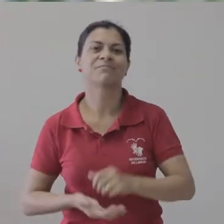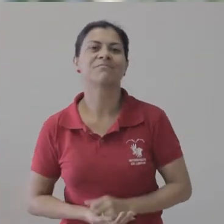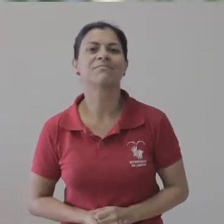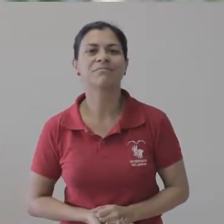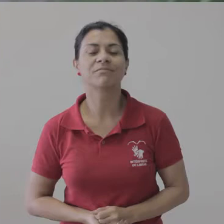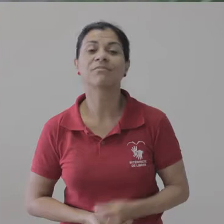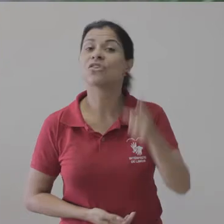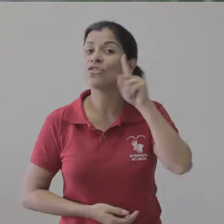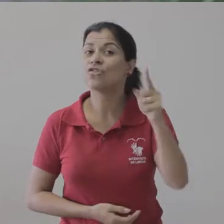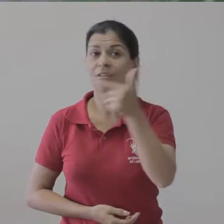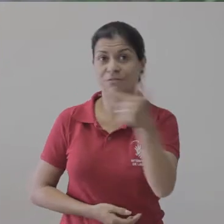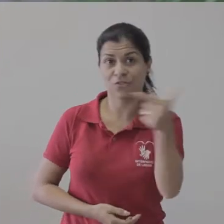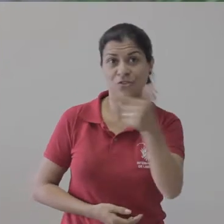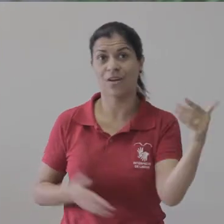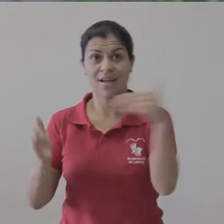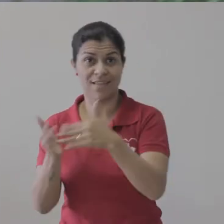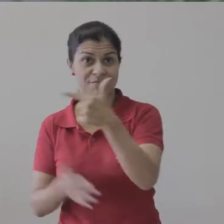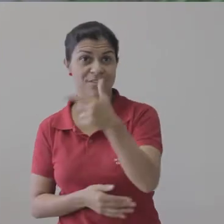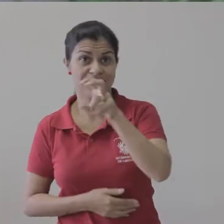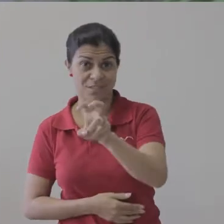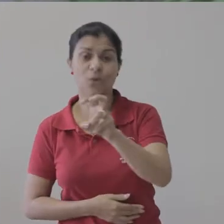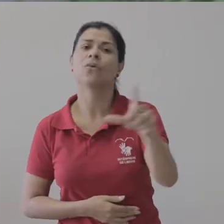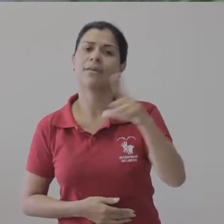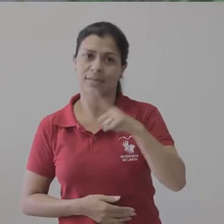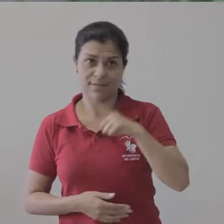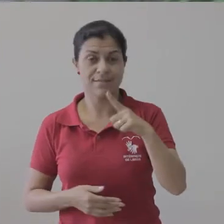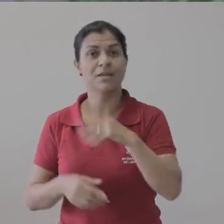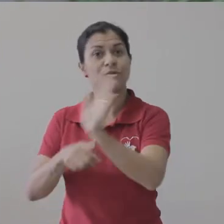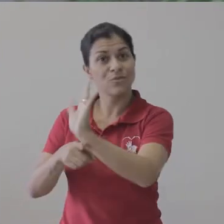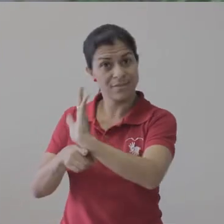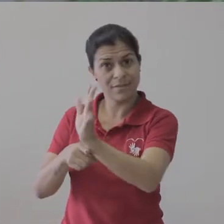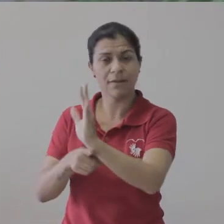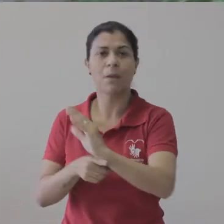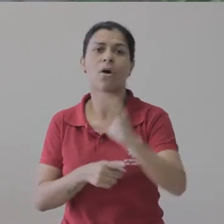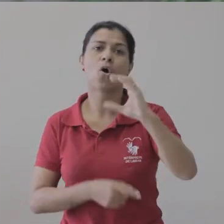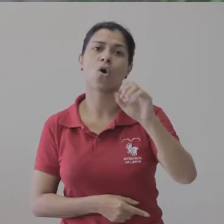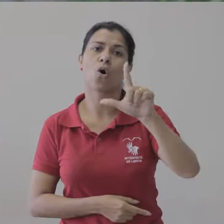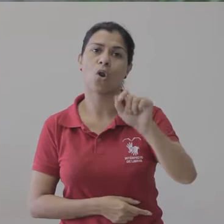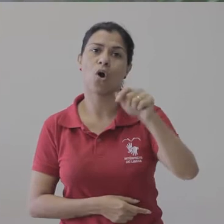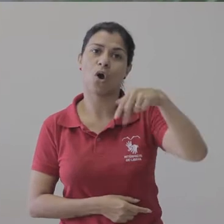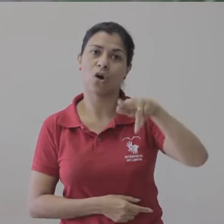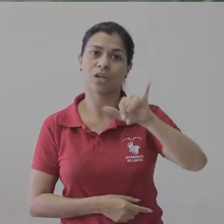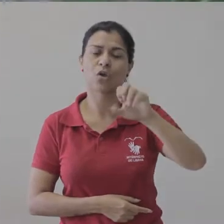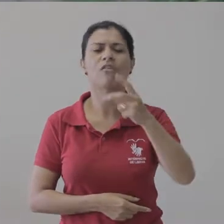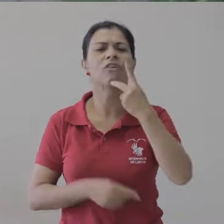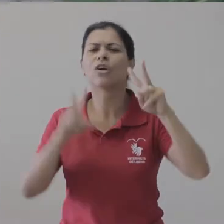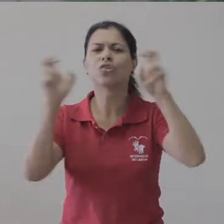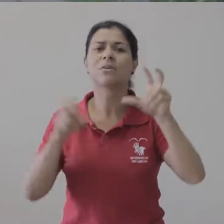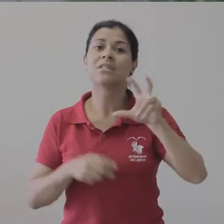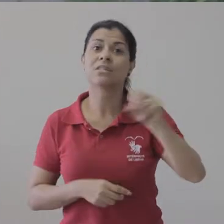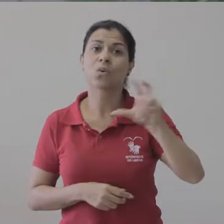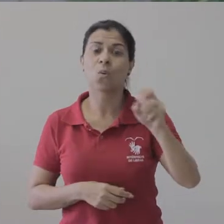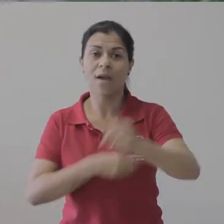.br. E entre os dias 22 e 25 será realizado no Cine Metrópolis o Colóquio 50 Anos, as